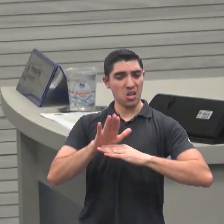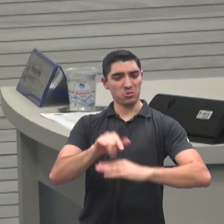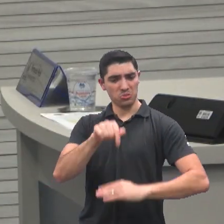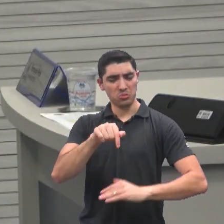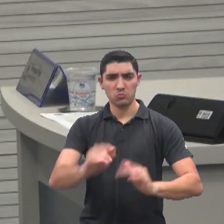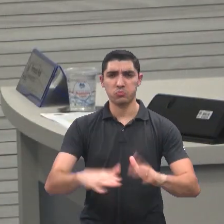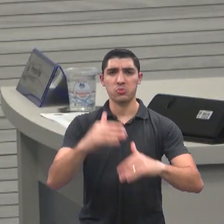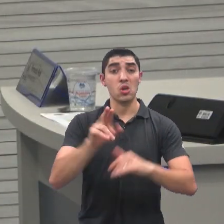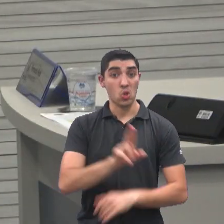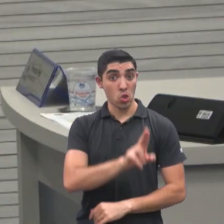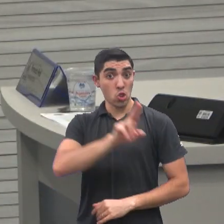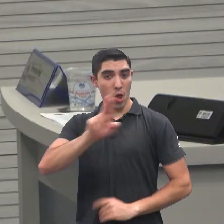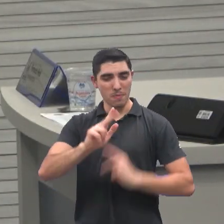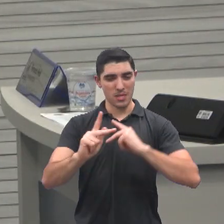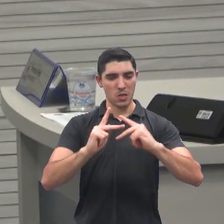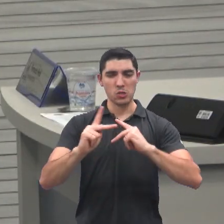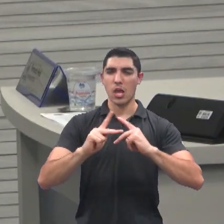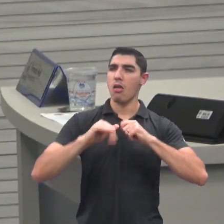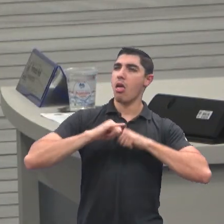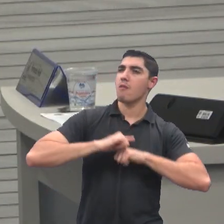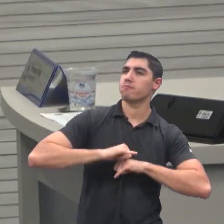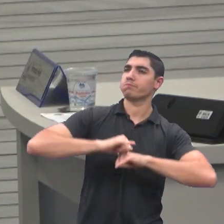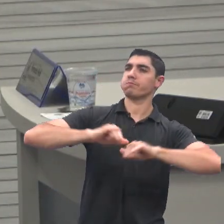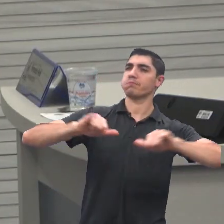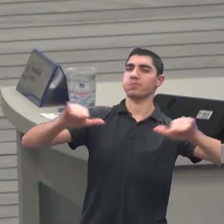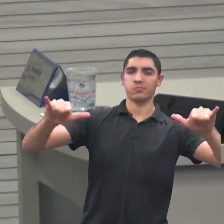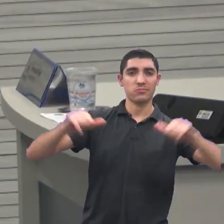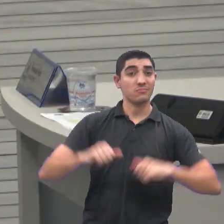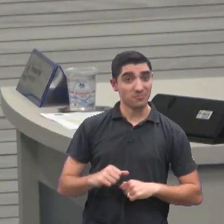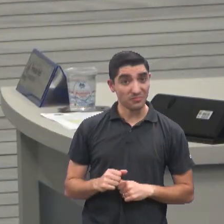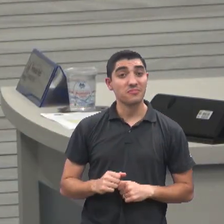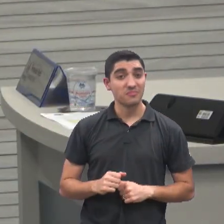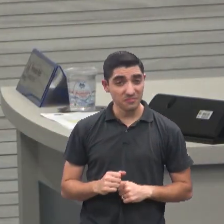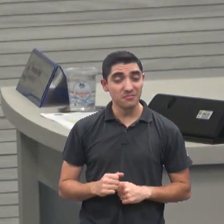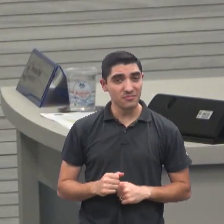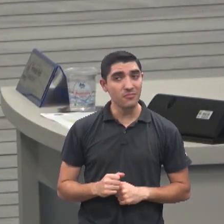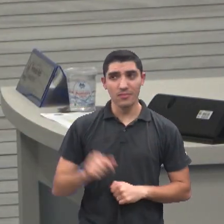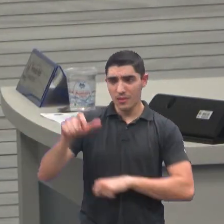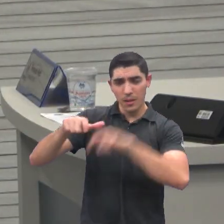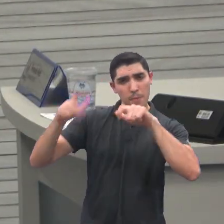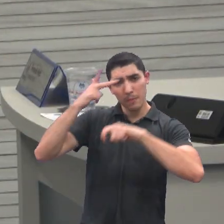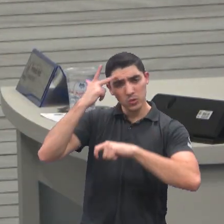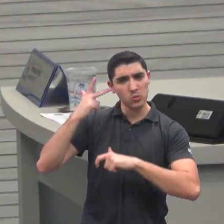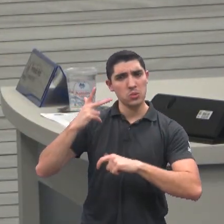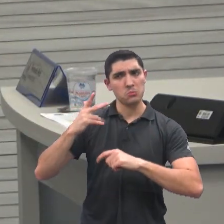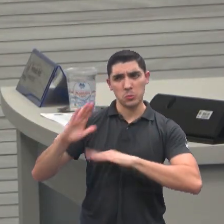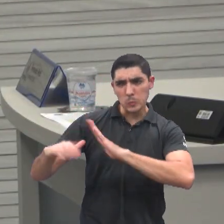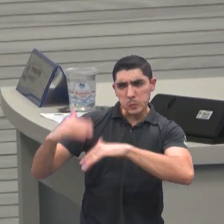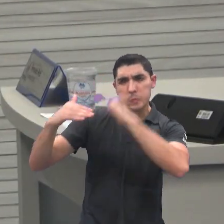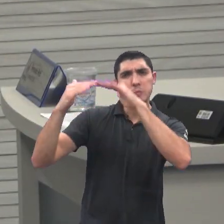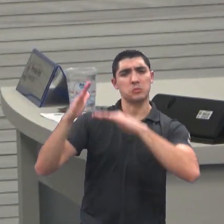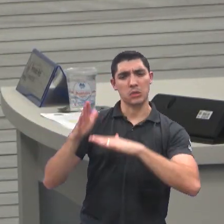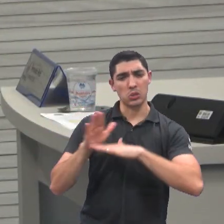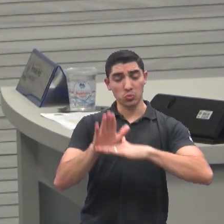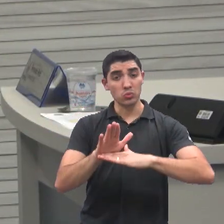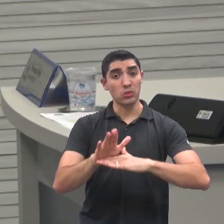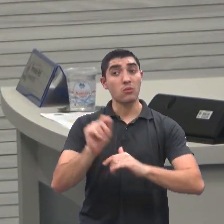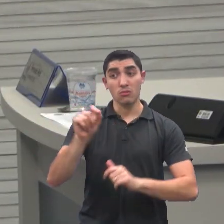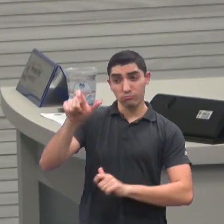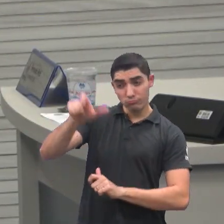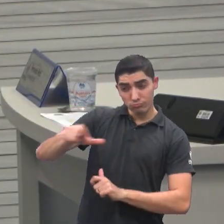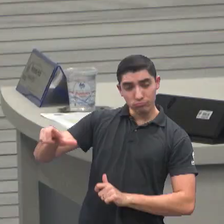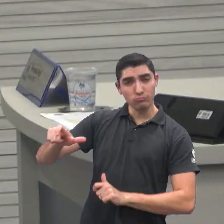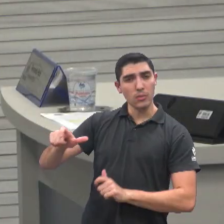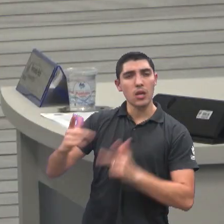dos Campos para o Brasil afora. São pessoas que construíram, fortaleceram e são espelhos para